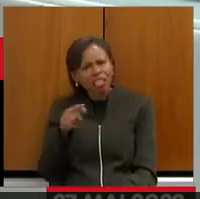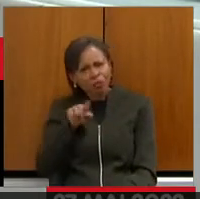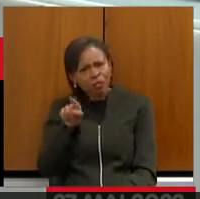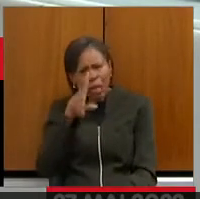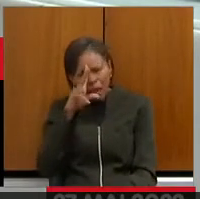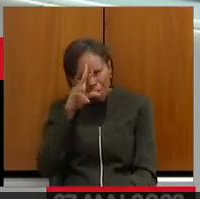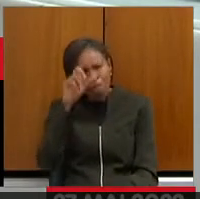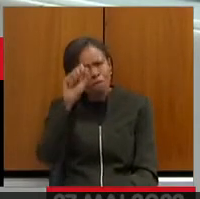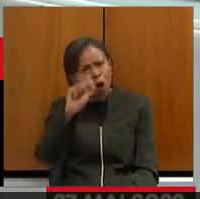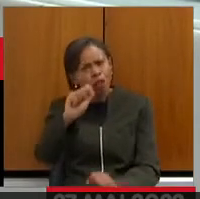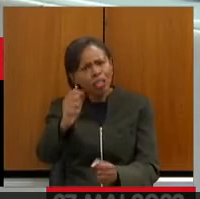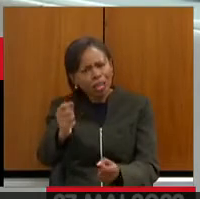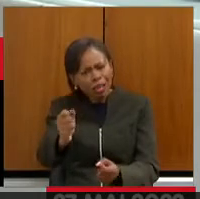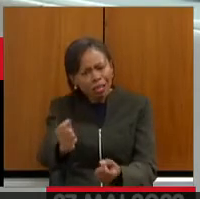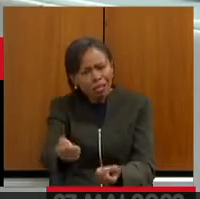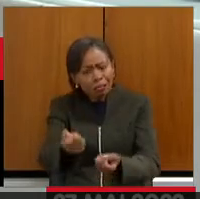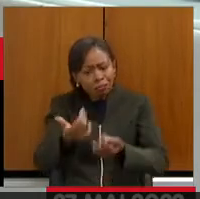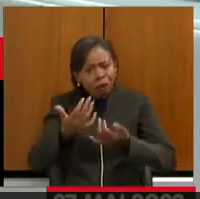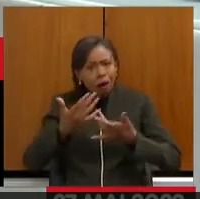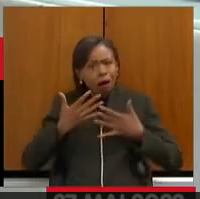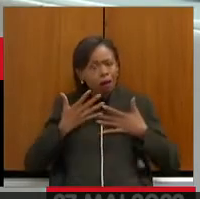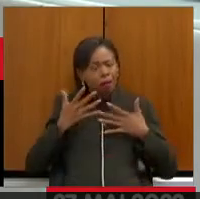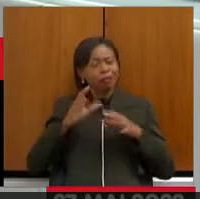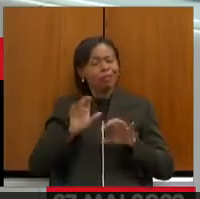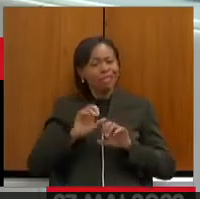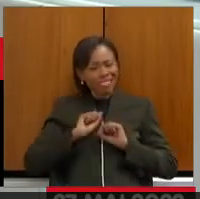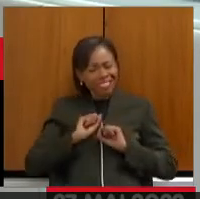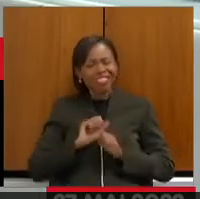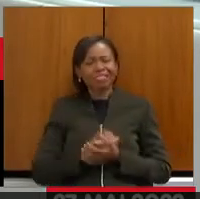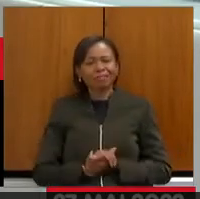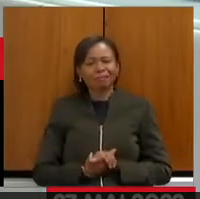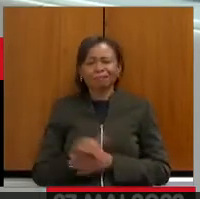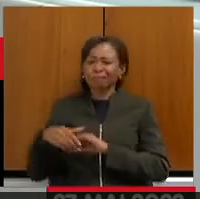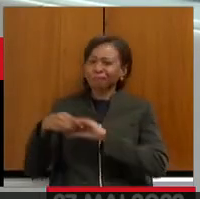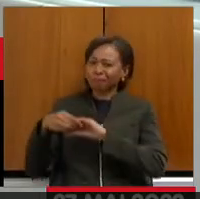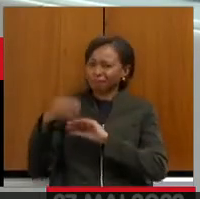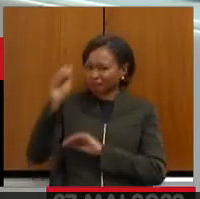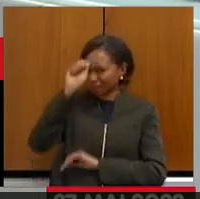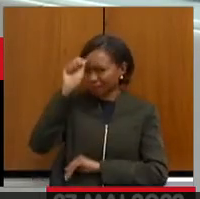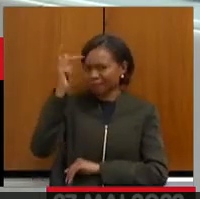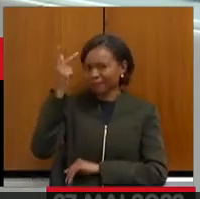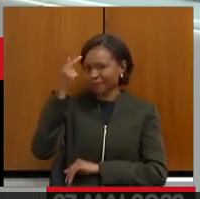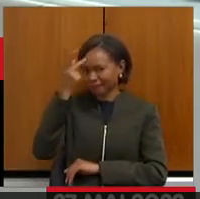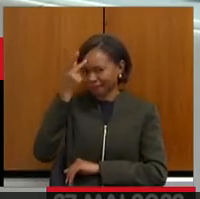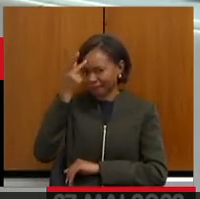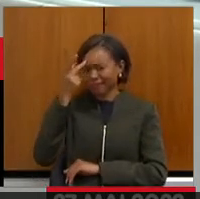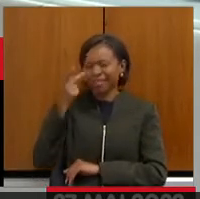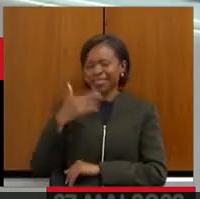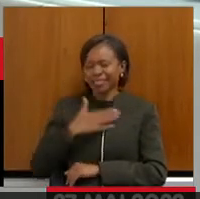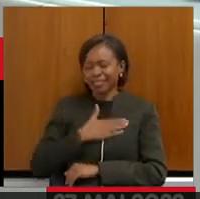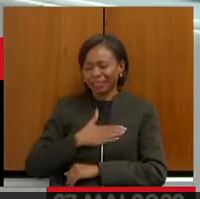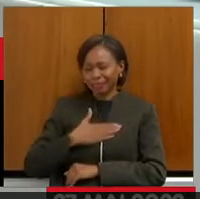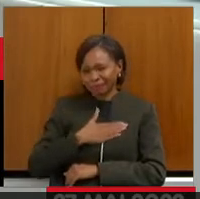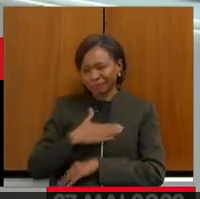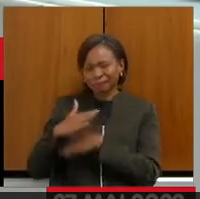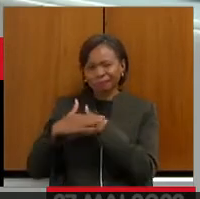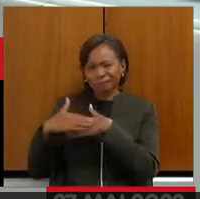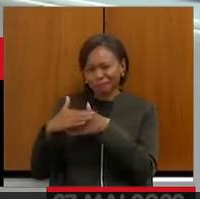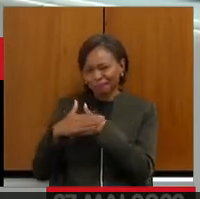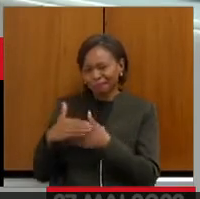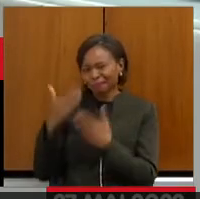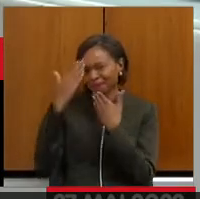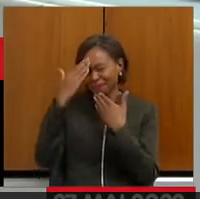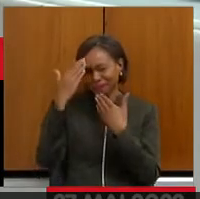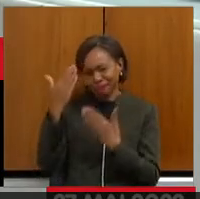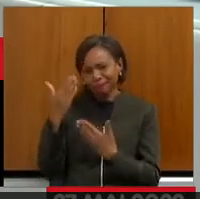vocês passam para gente cumprimento a senhora deputada Ana Paula Siqueira no qual eu tenho muito carinho gratidão